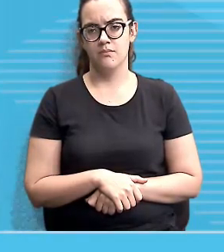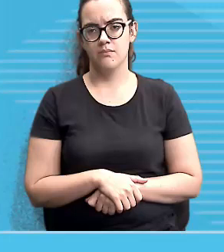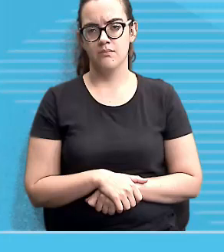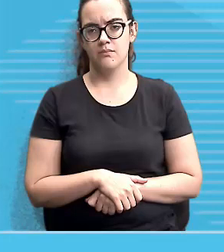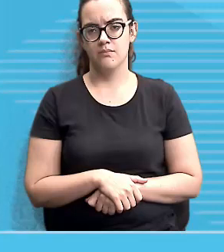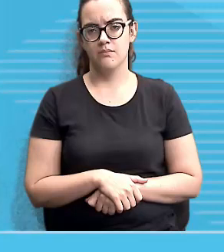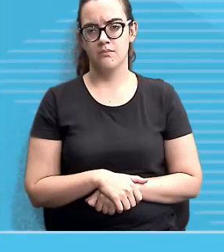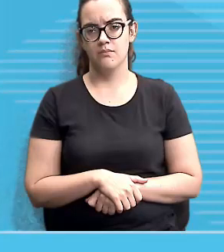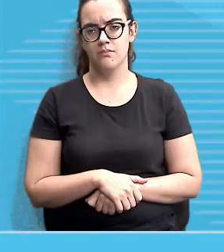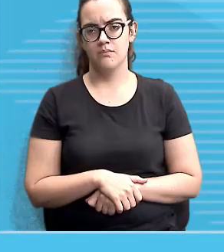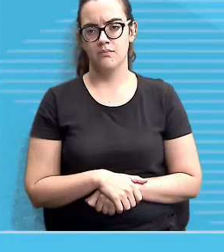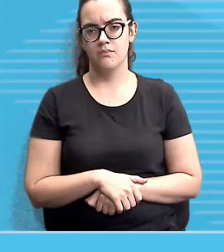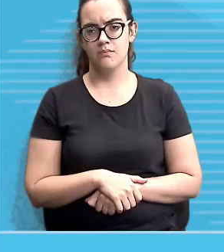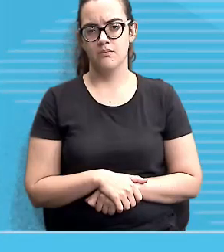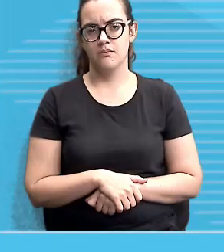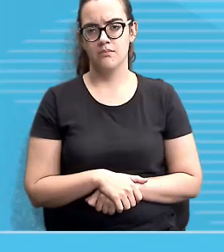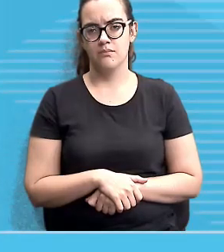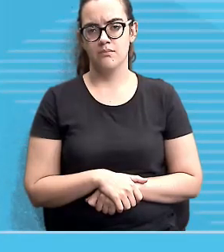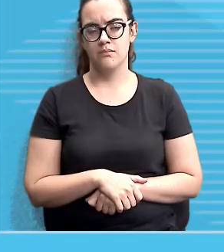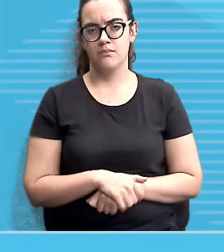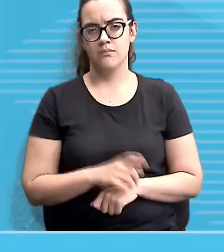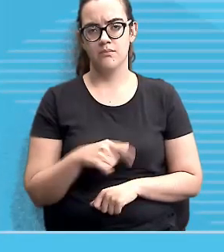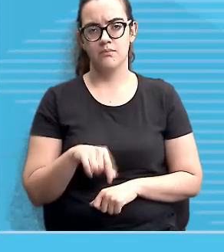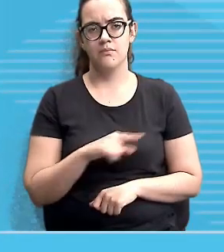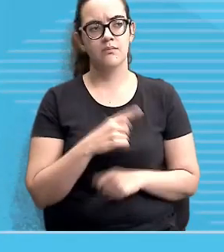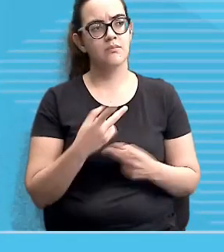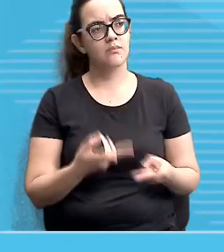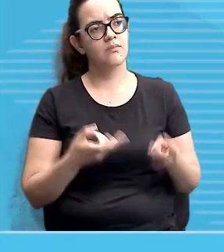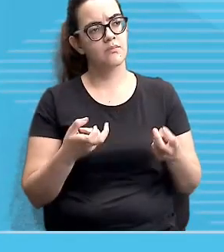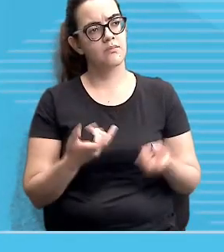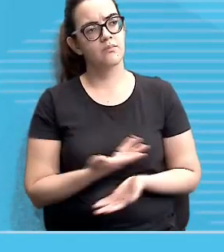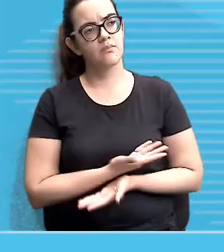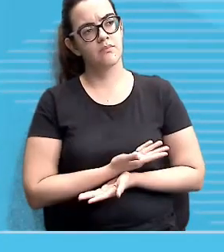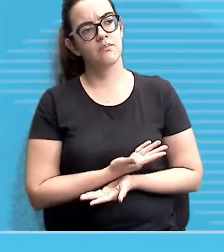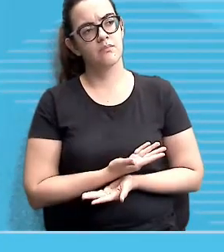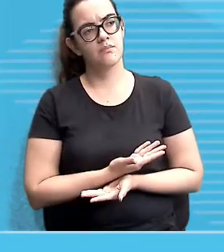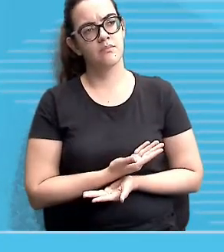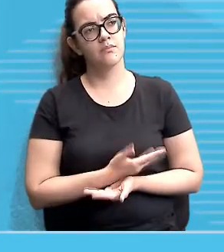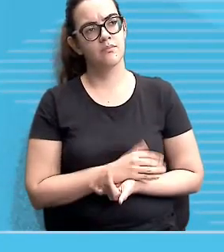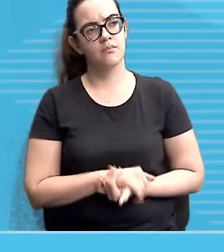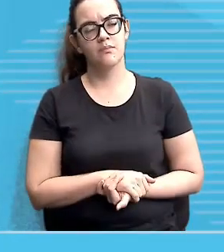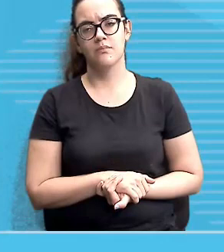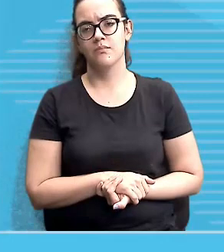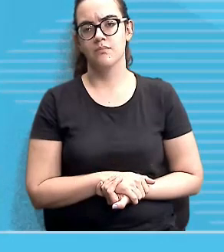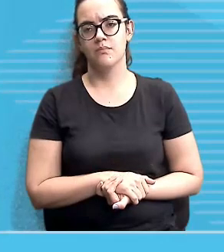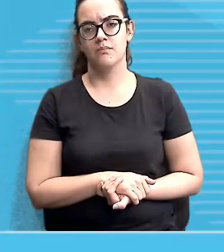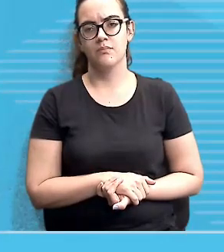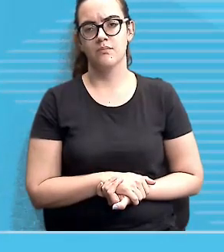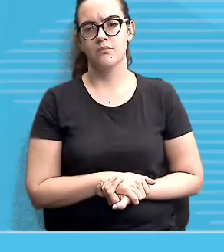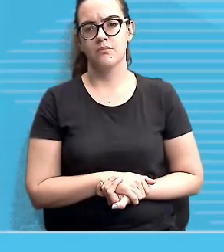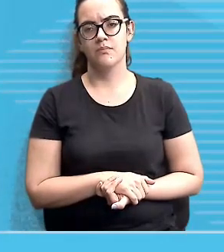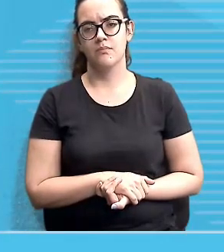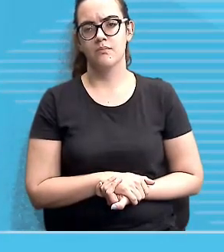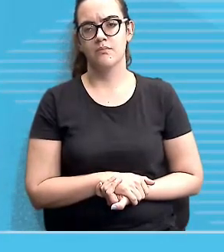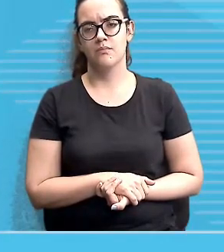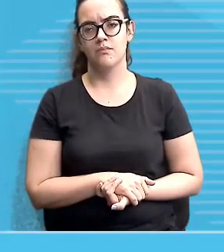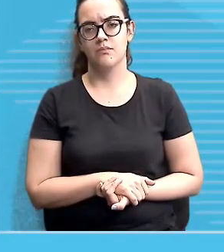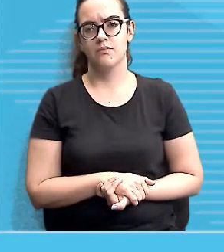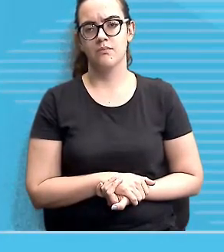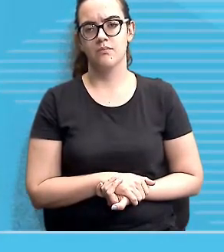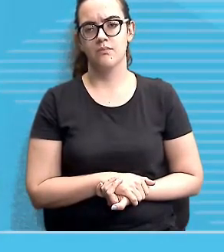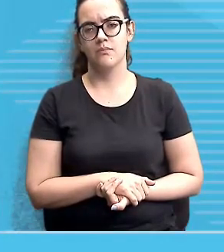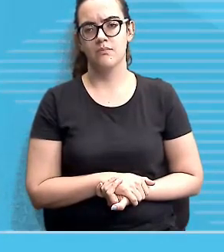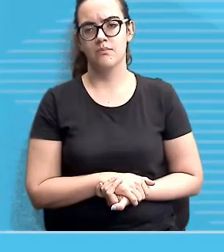tem uma maior capacidade térmica Ah tá Essa